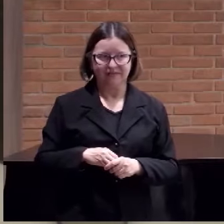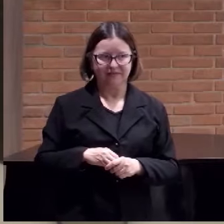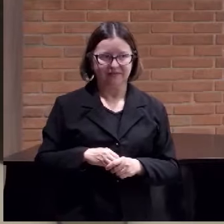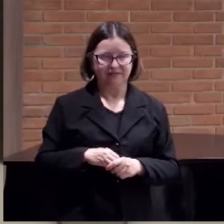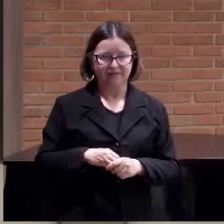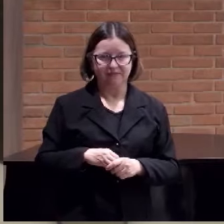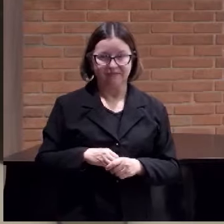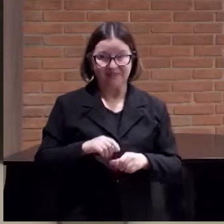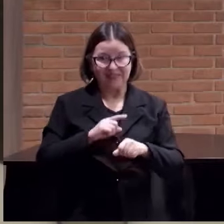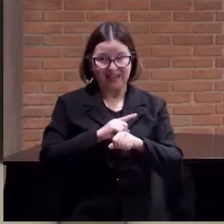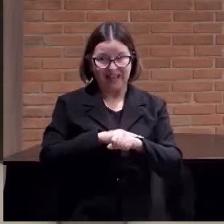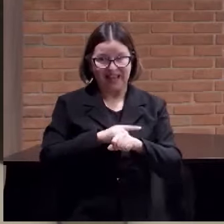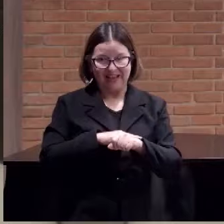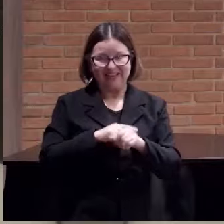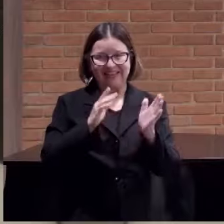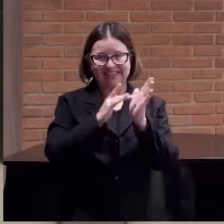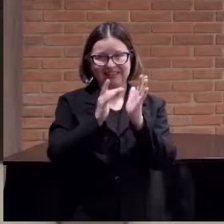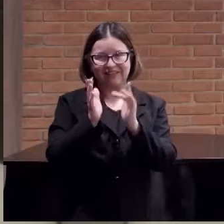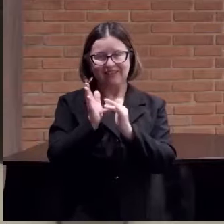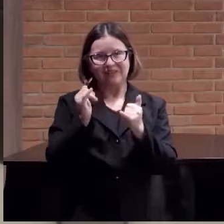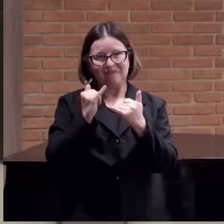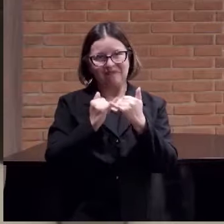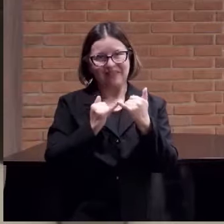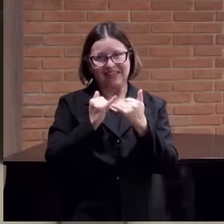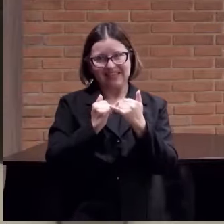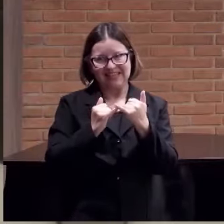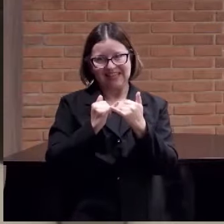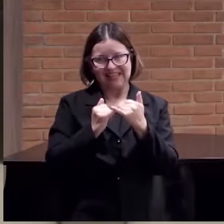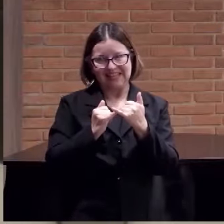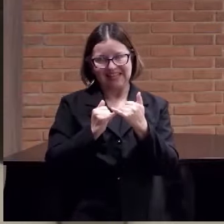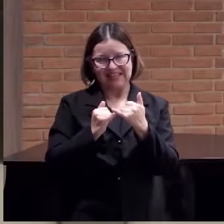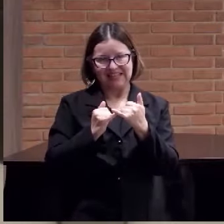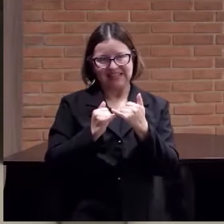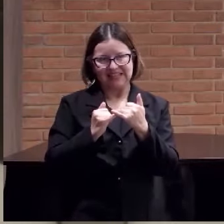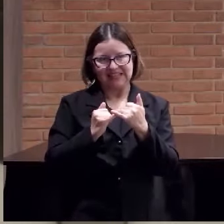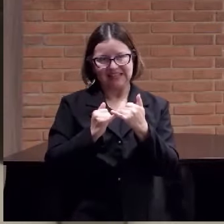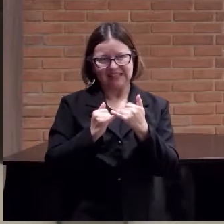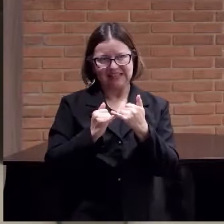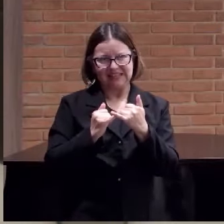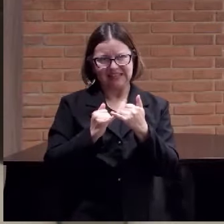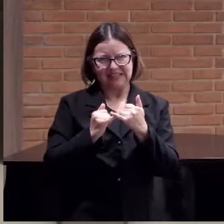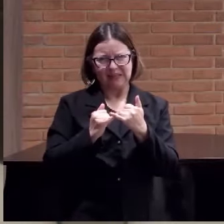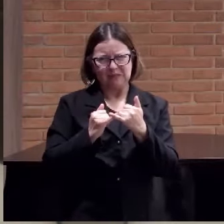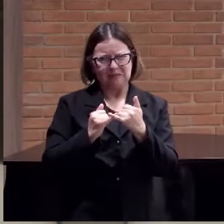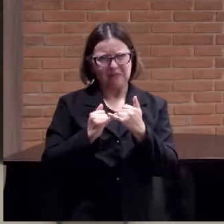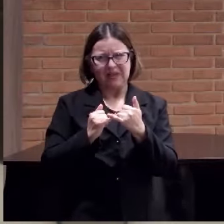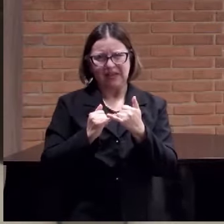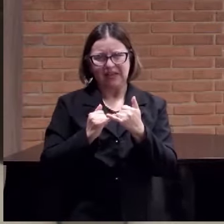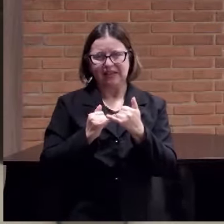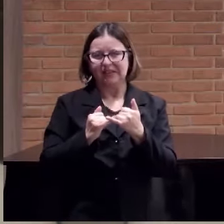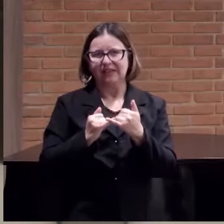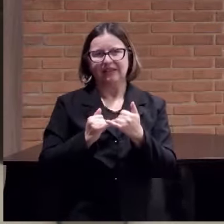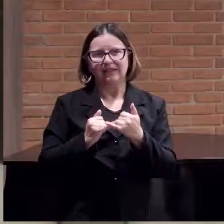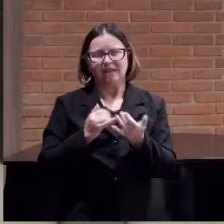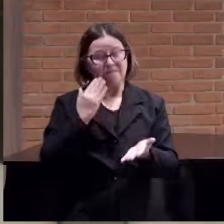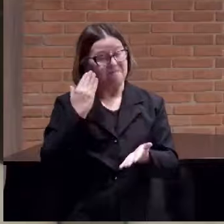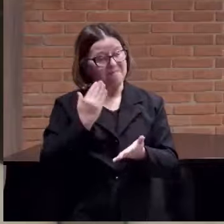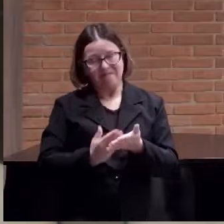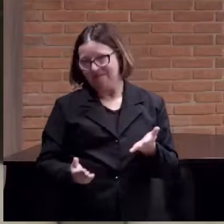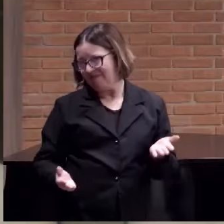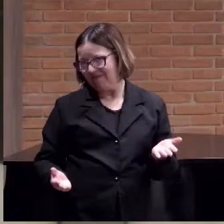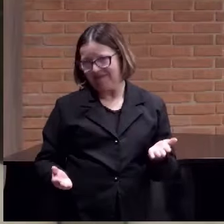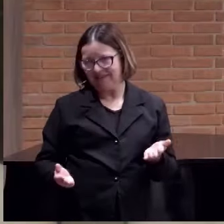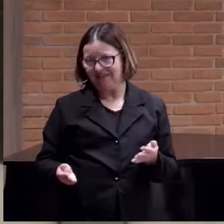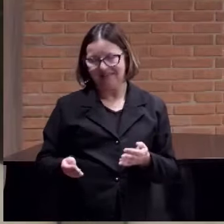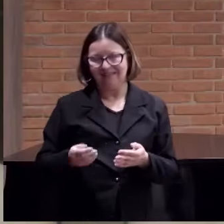A hora de Jesus parece estar sofrendo uma derrota. Ele parece que está